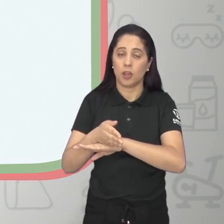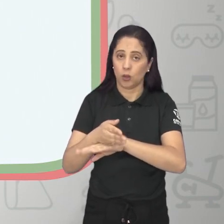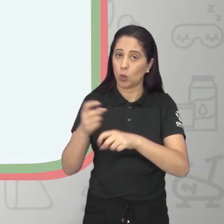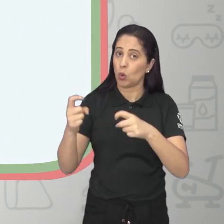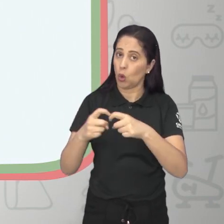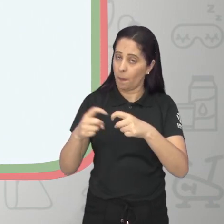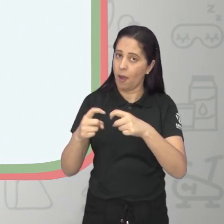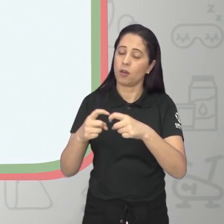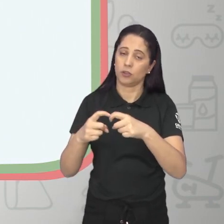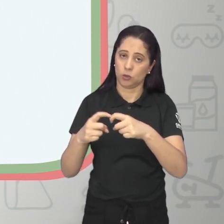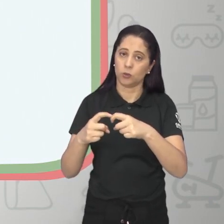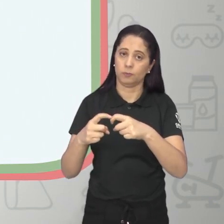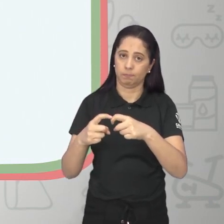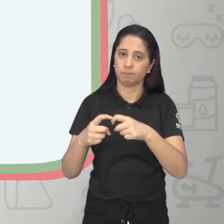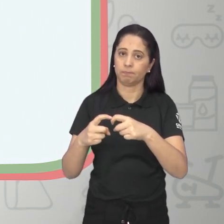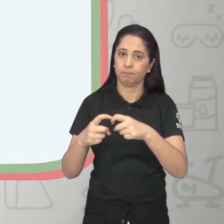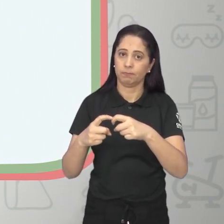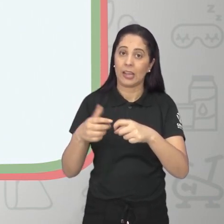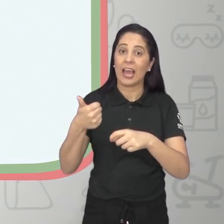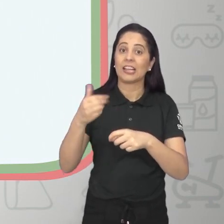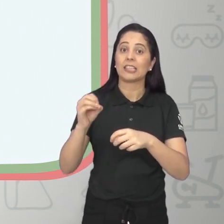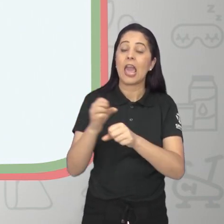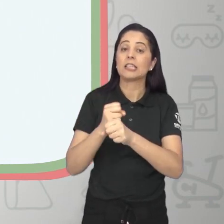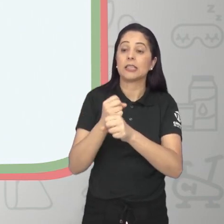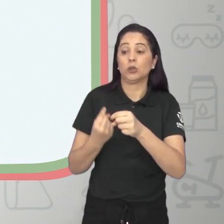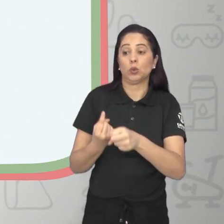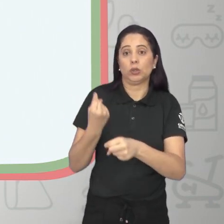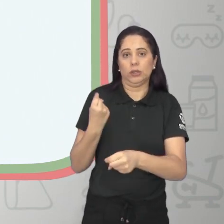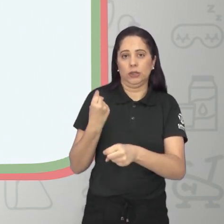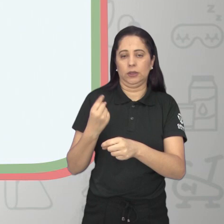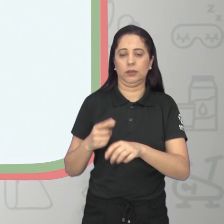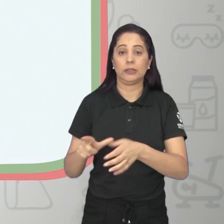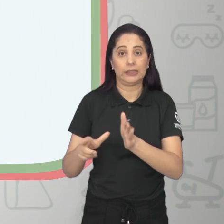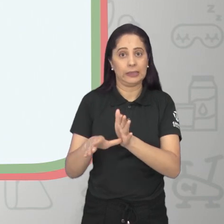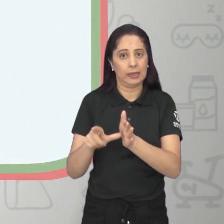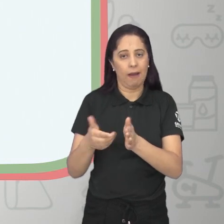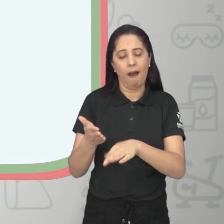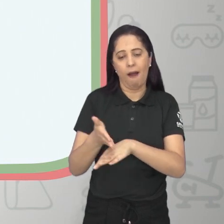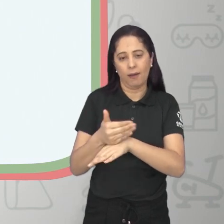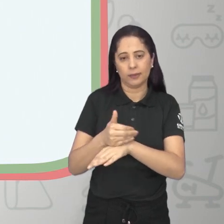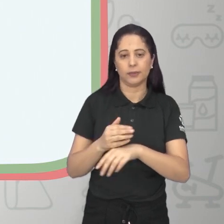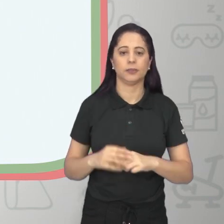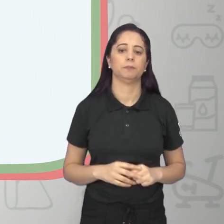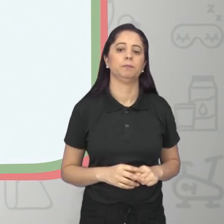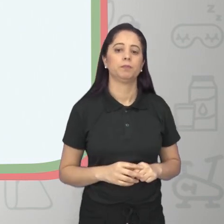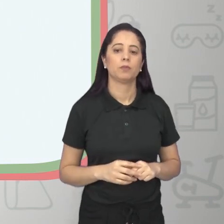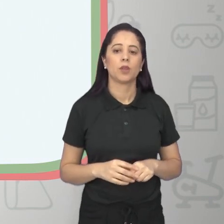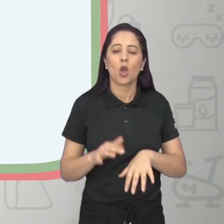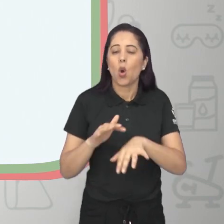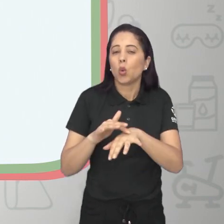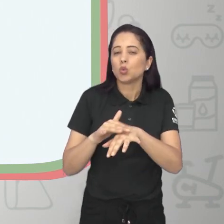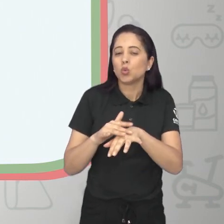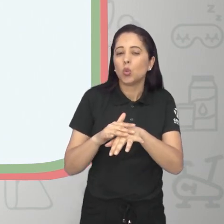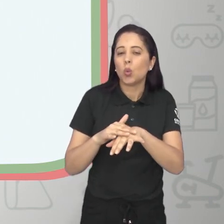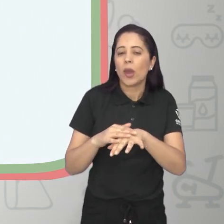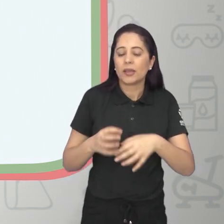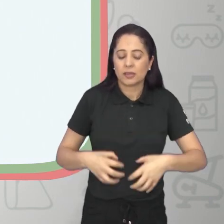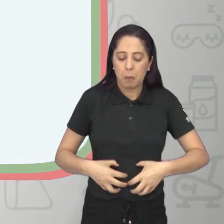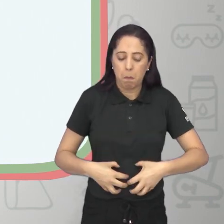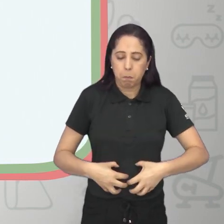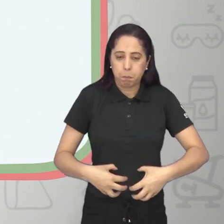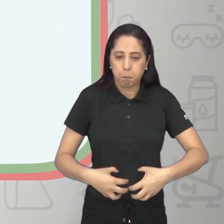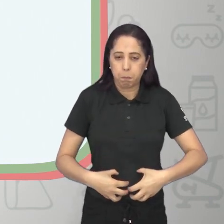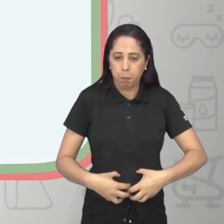anos antes da idade com que aquele paciente teve o diagnóstico. Entendi. Entendeu? Doenças inflamatórias crônicas